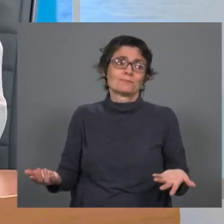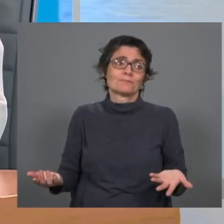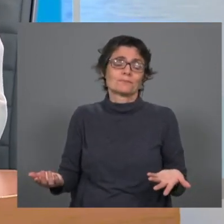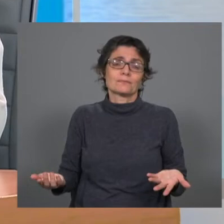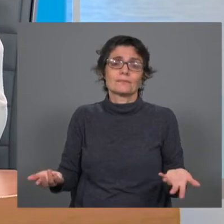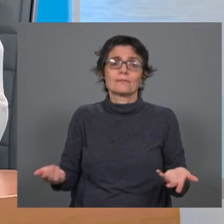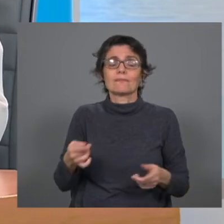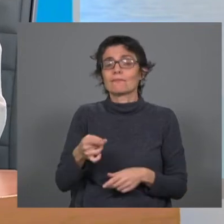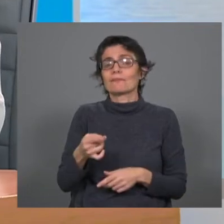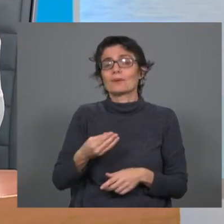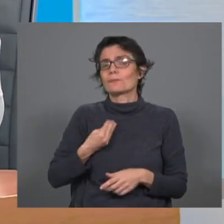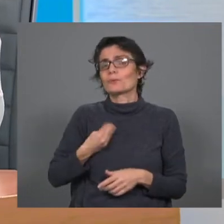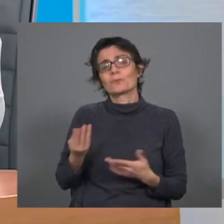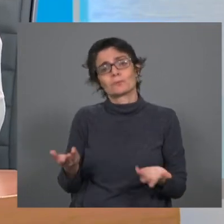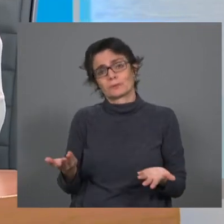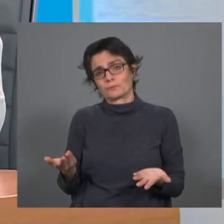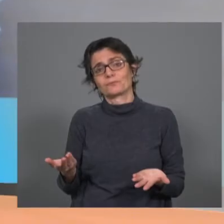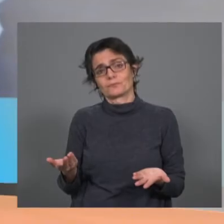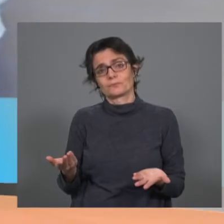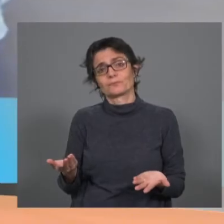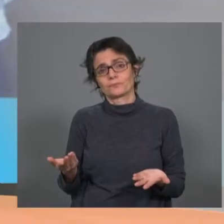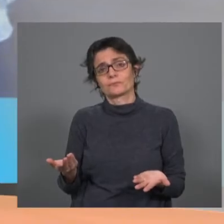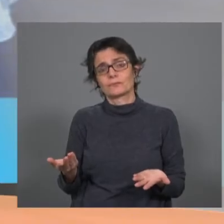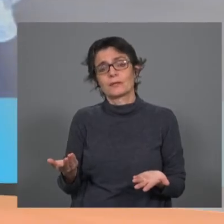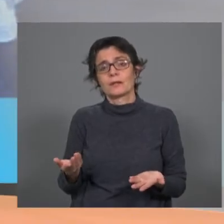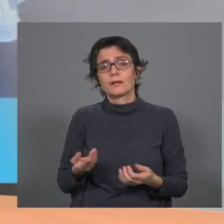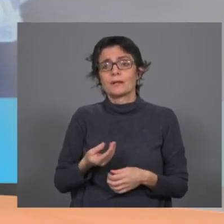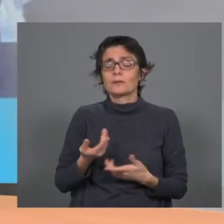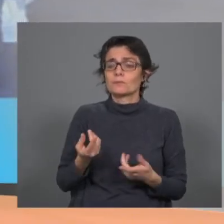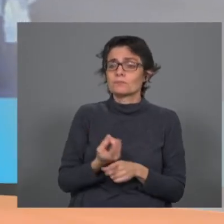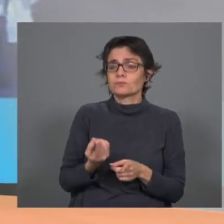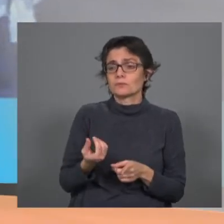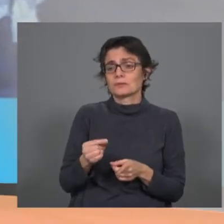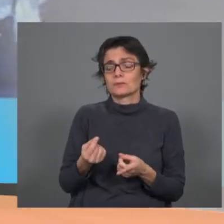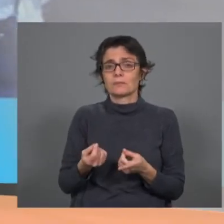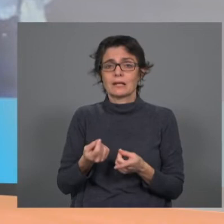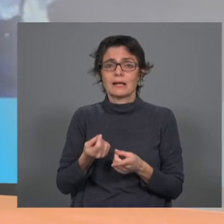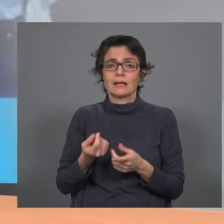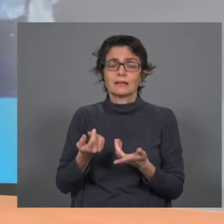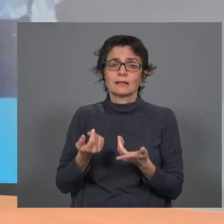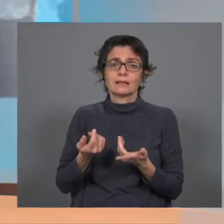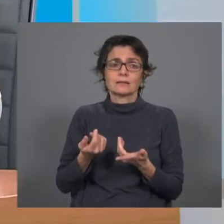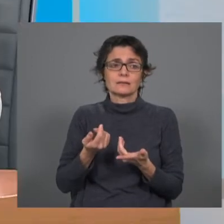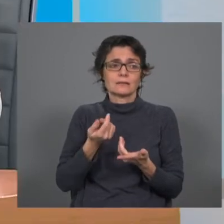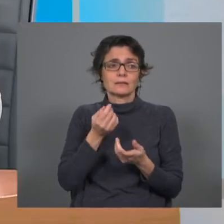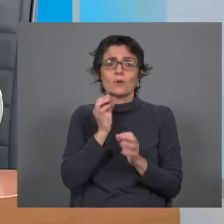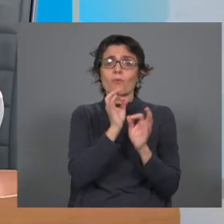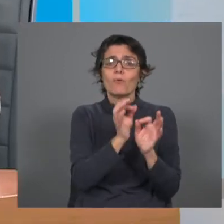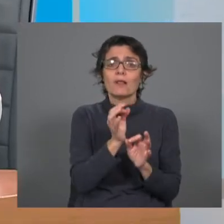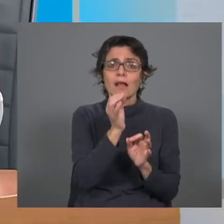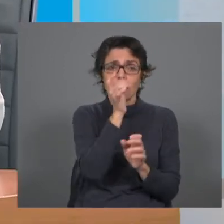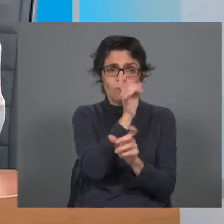dos princípios, é preocupante do ponto de vista da preservação das populações mais